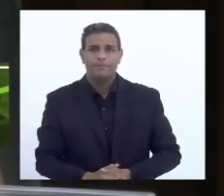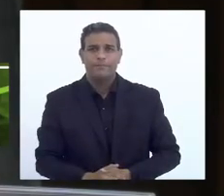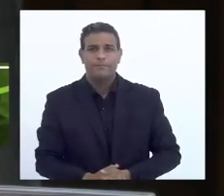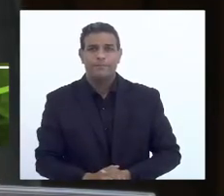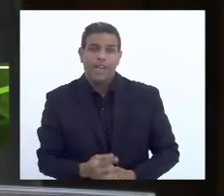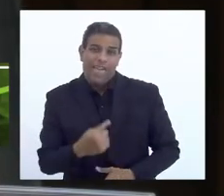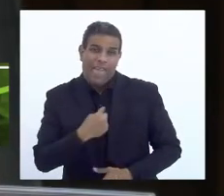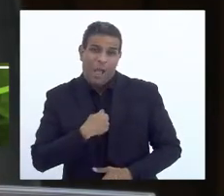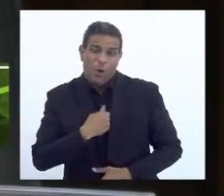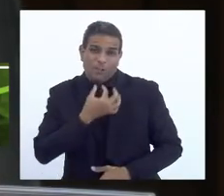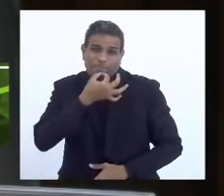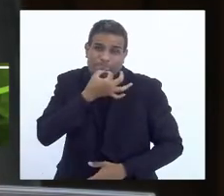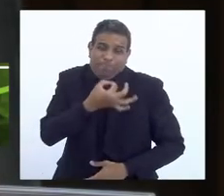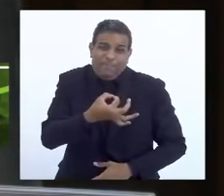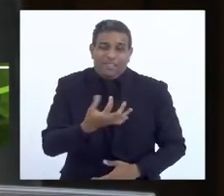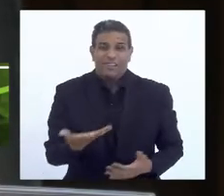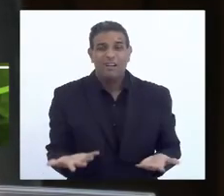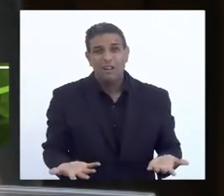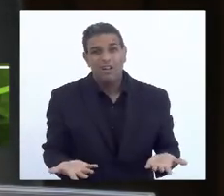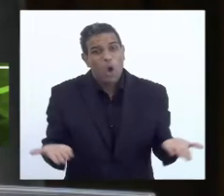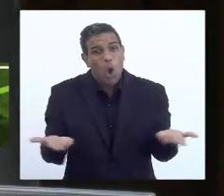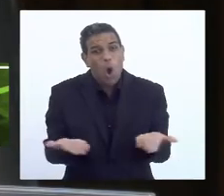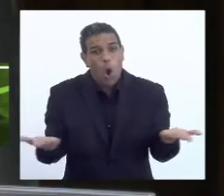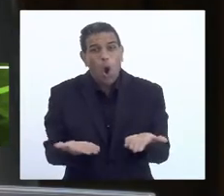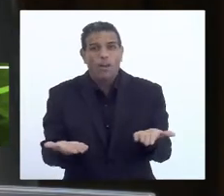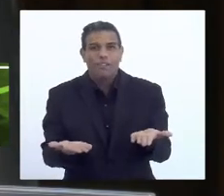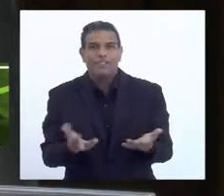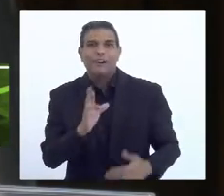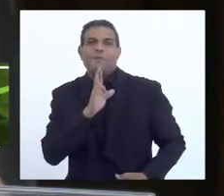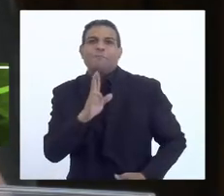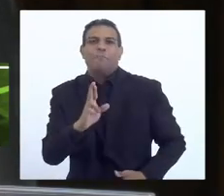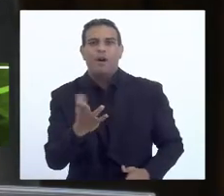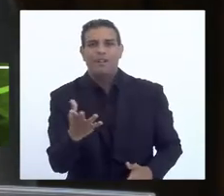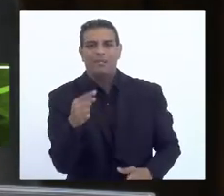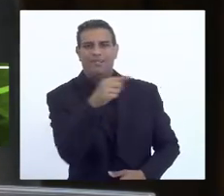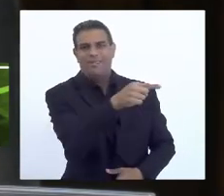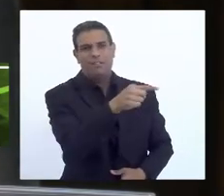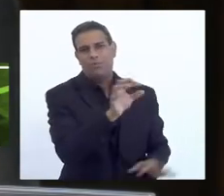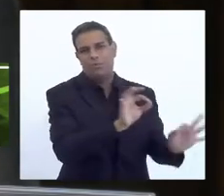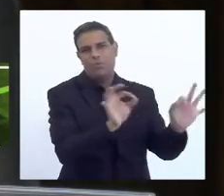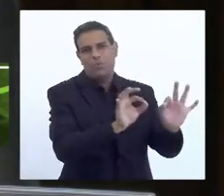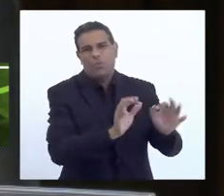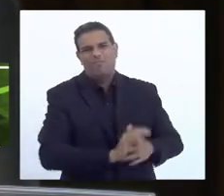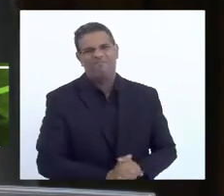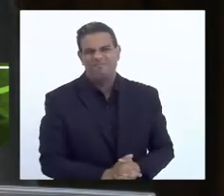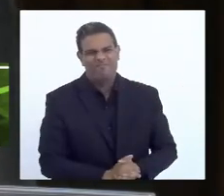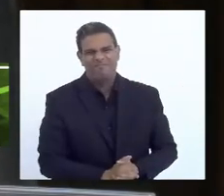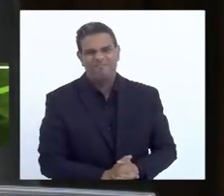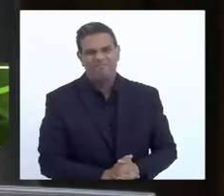eu, para ser sincera, assim, hoje eu tenho a resposta, né? Não, eles não conseguiram me quebrar.